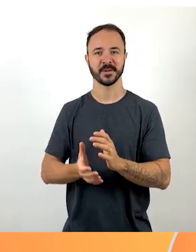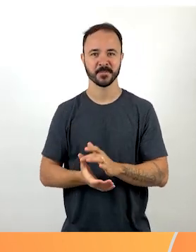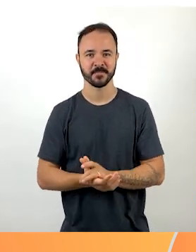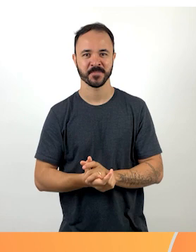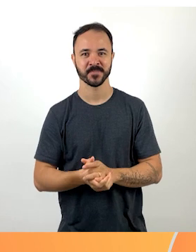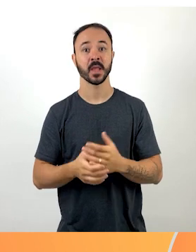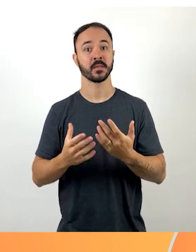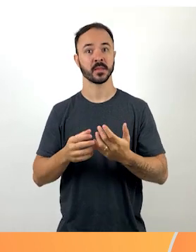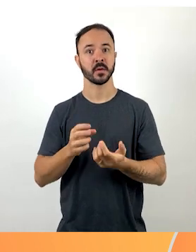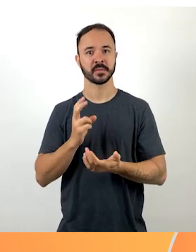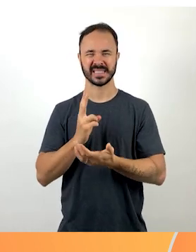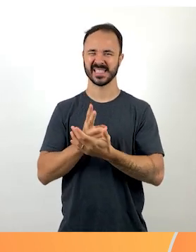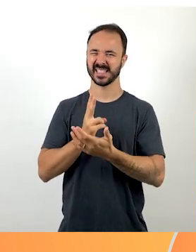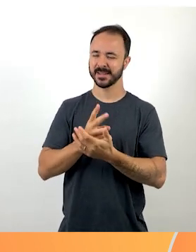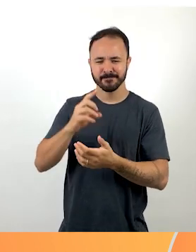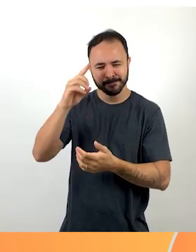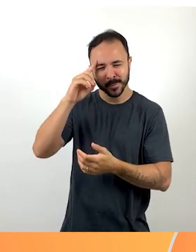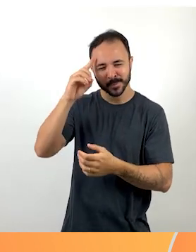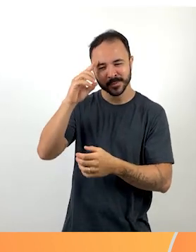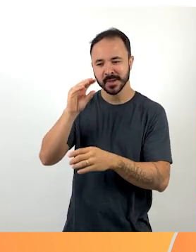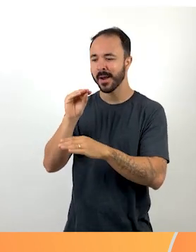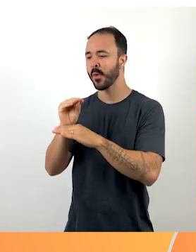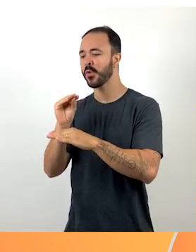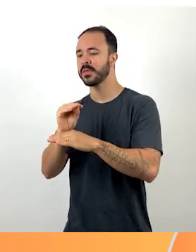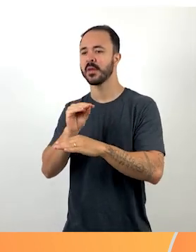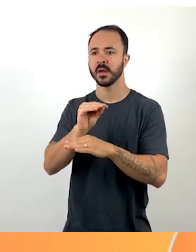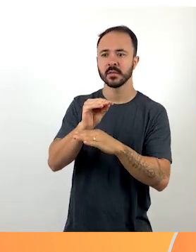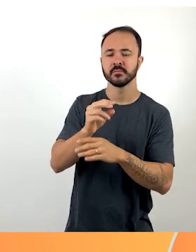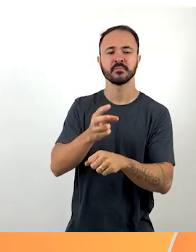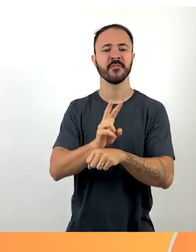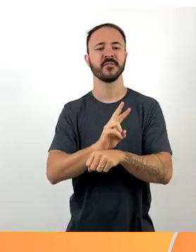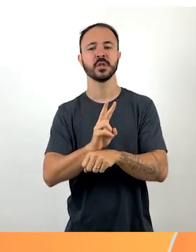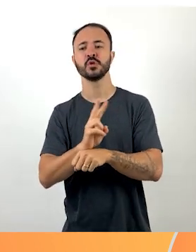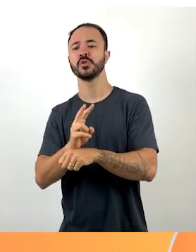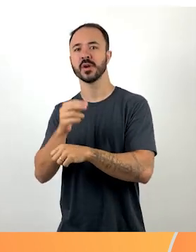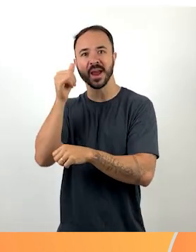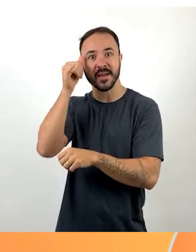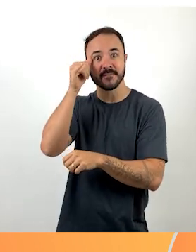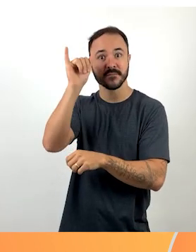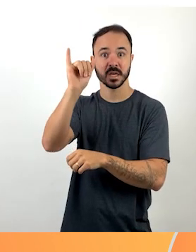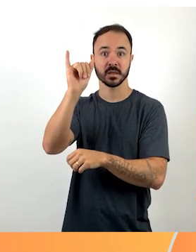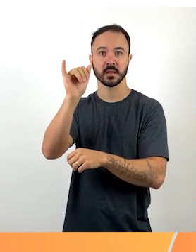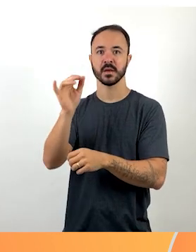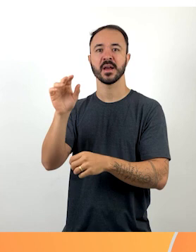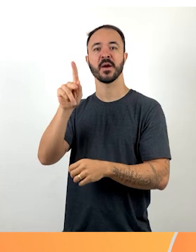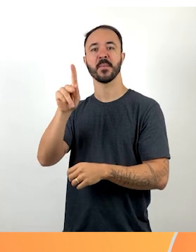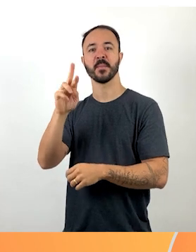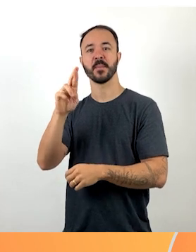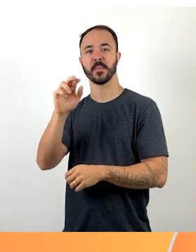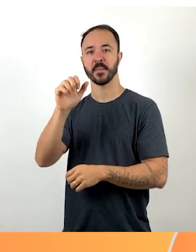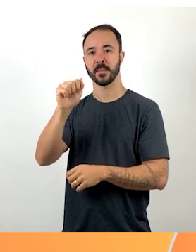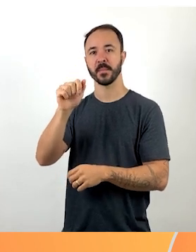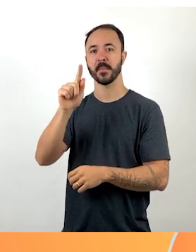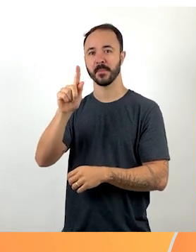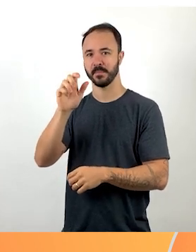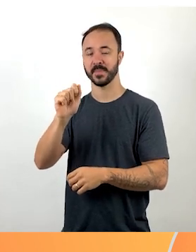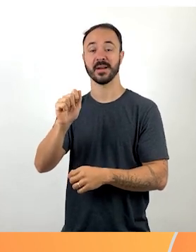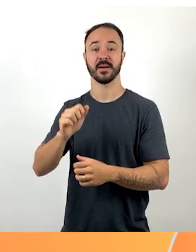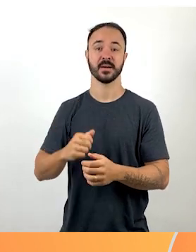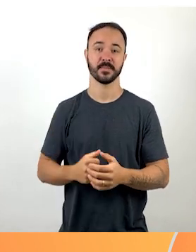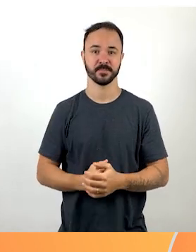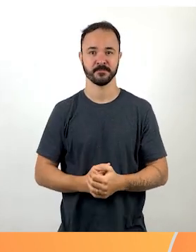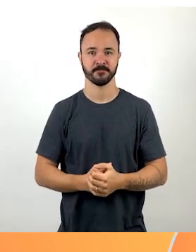desde a adubação, todo o processo de combate a pragas também de forma orgânica. Aqui mais